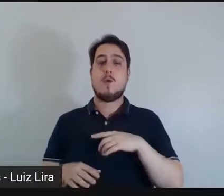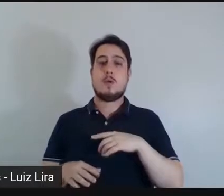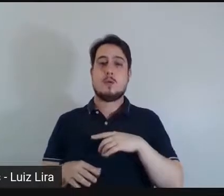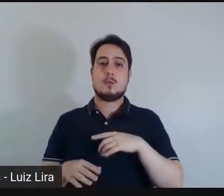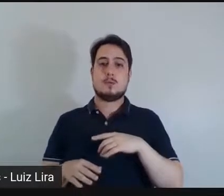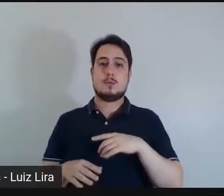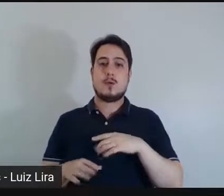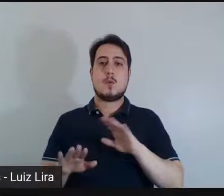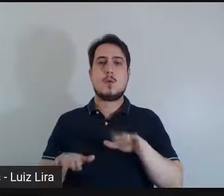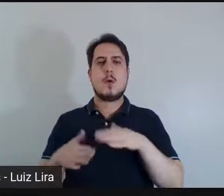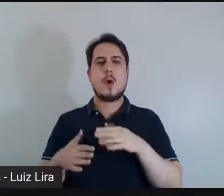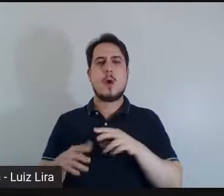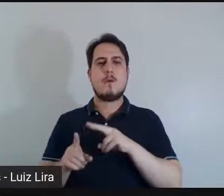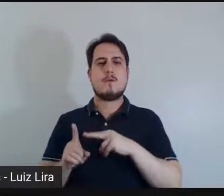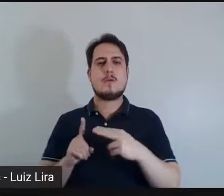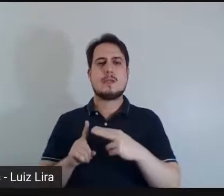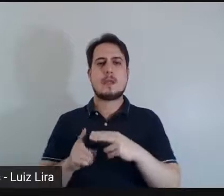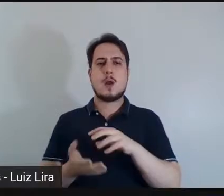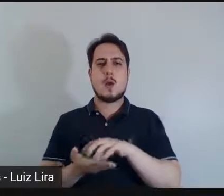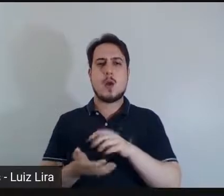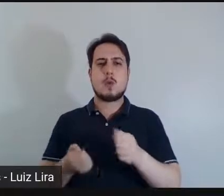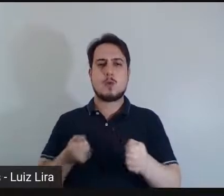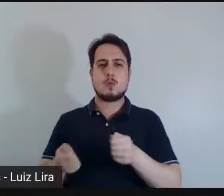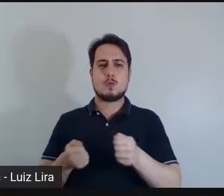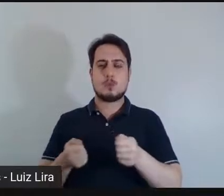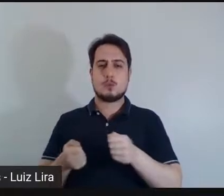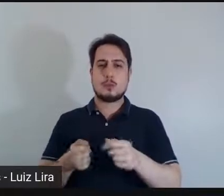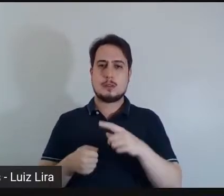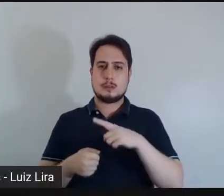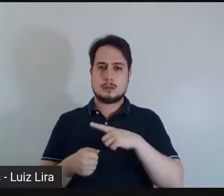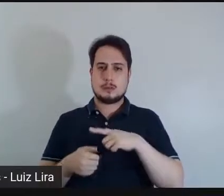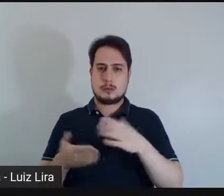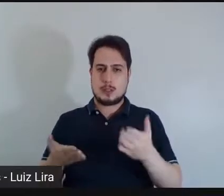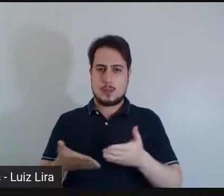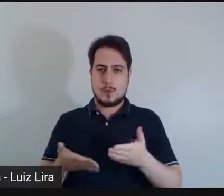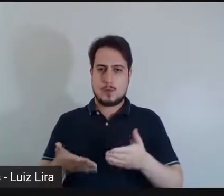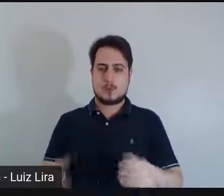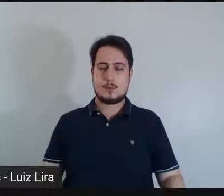ordinário, qual é a visão que os órgãos de controle têm tido nesse cenário?